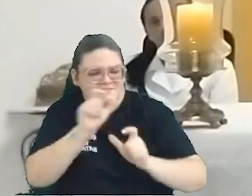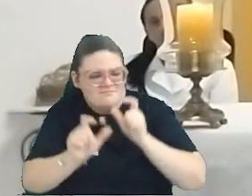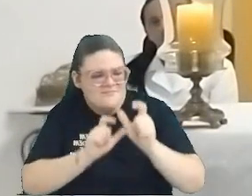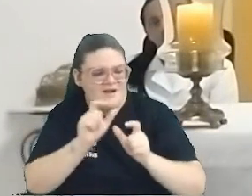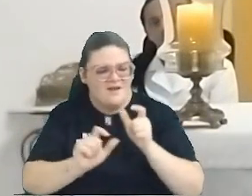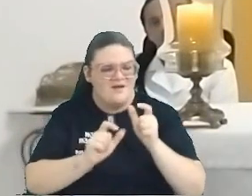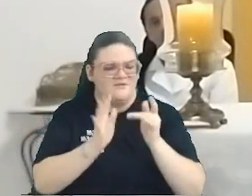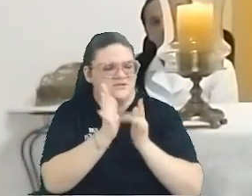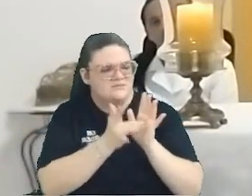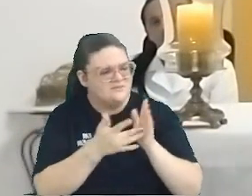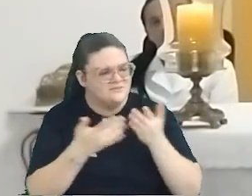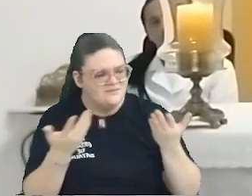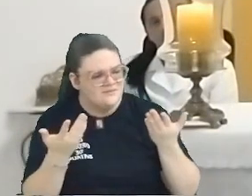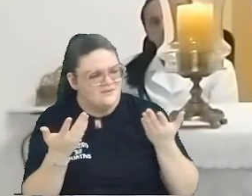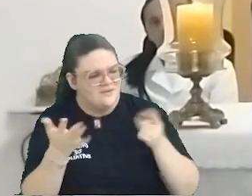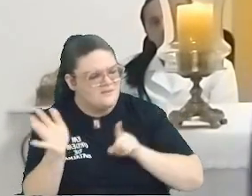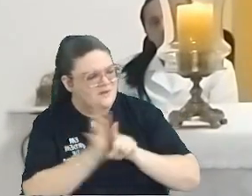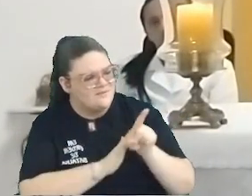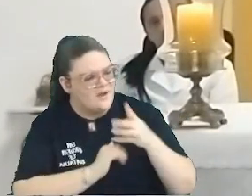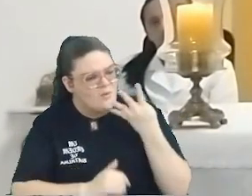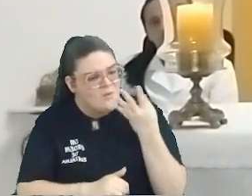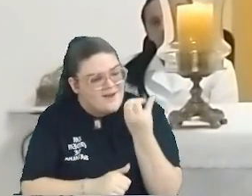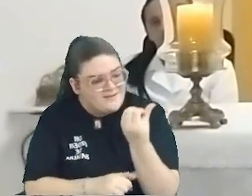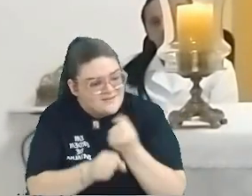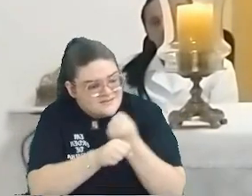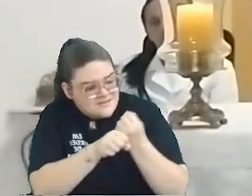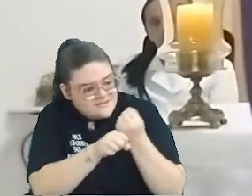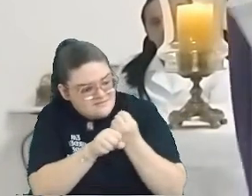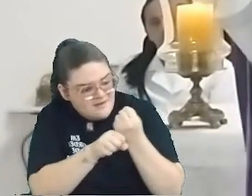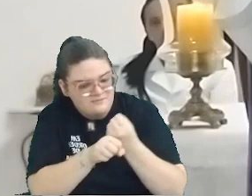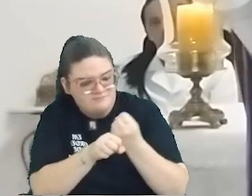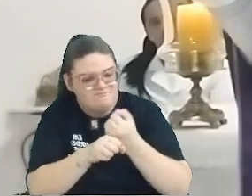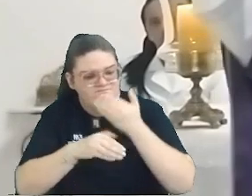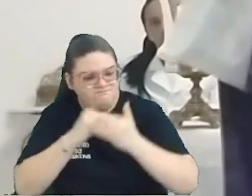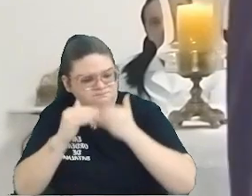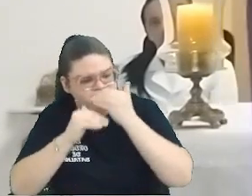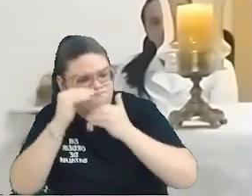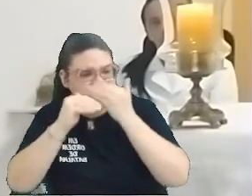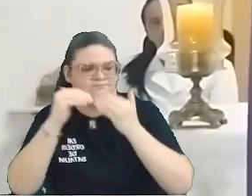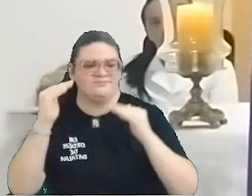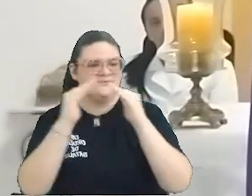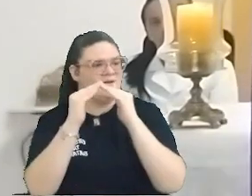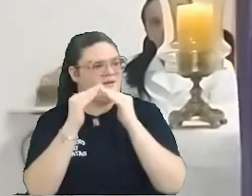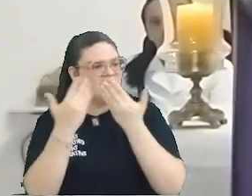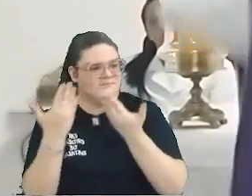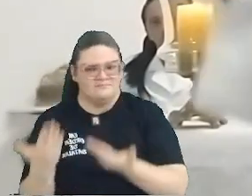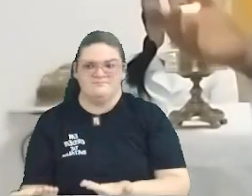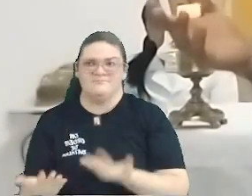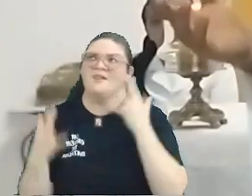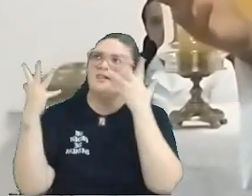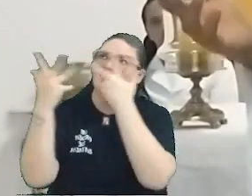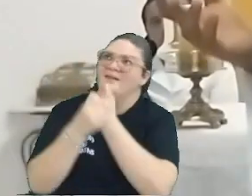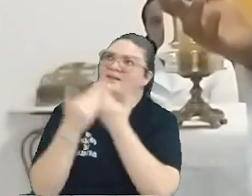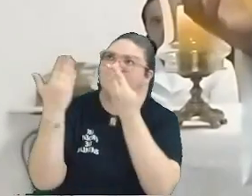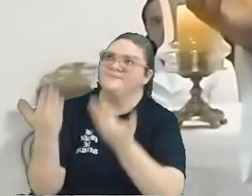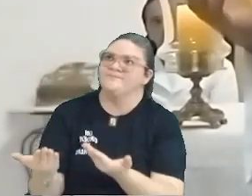vão perguntar: 46 anos necessários para a construção deste belo santuário, que